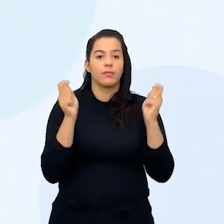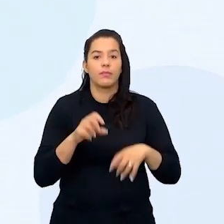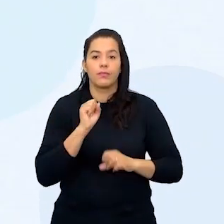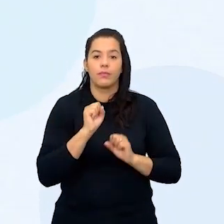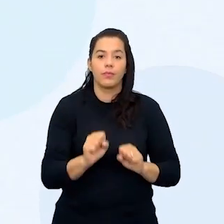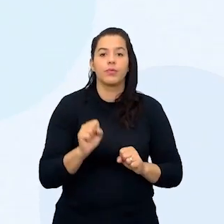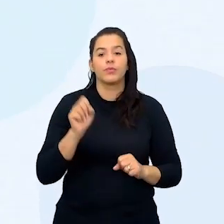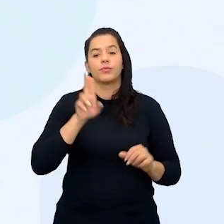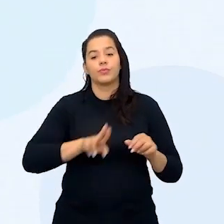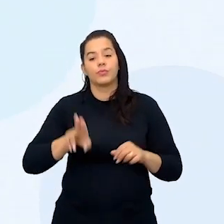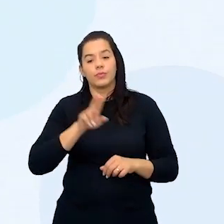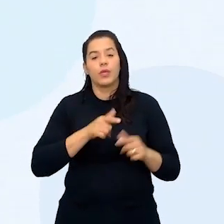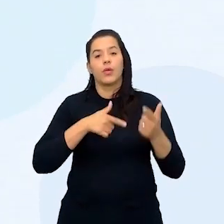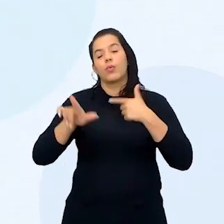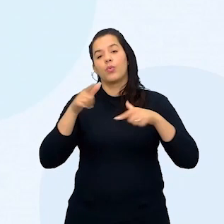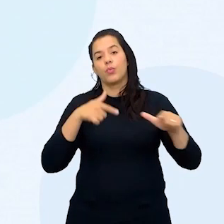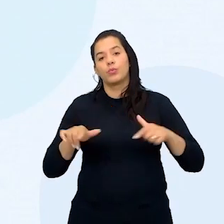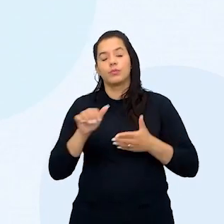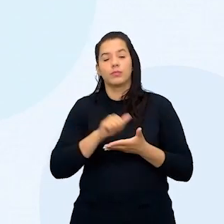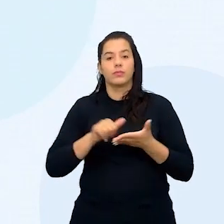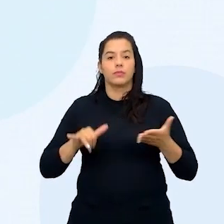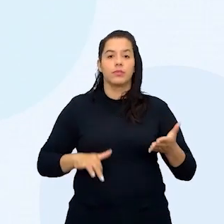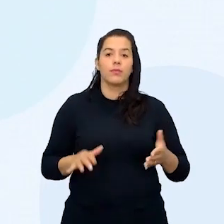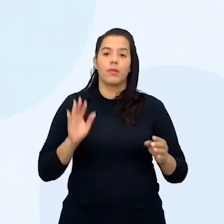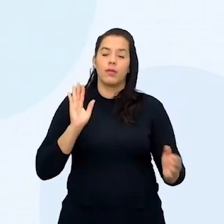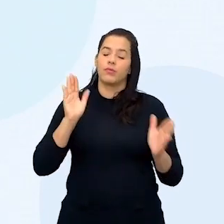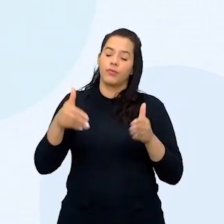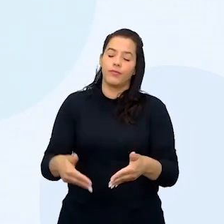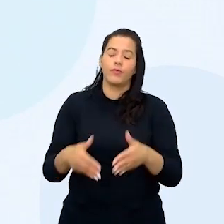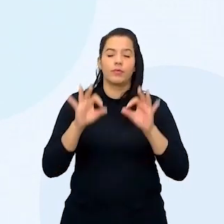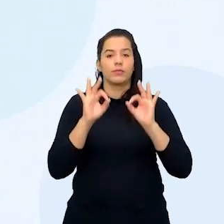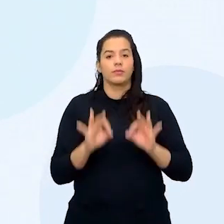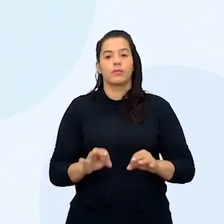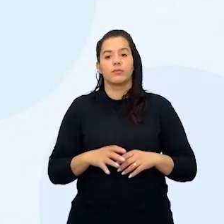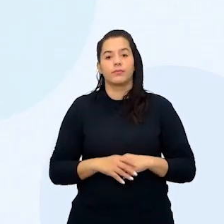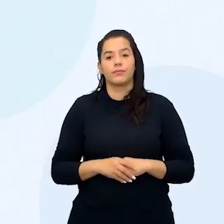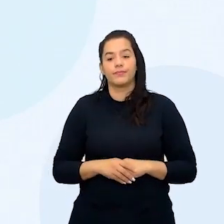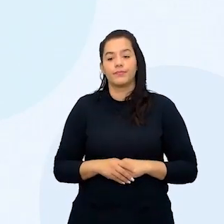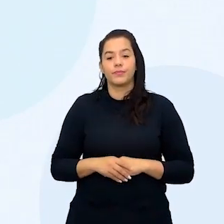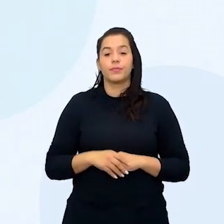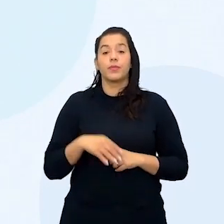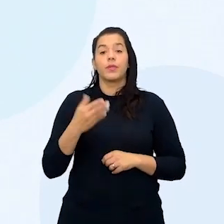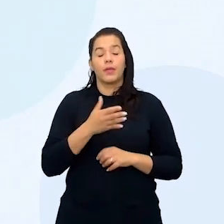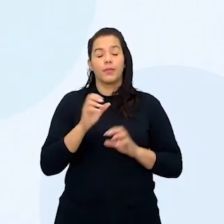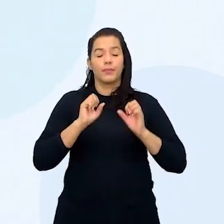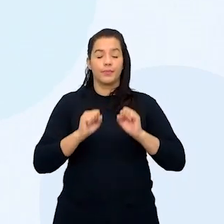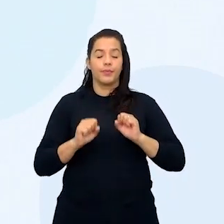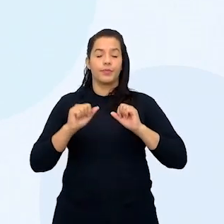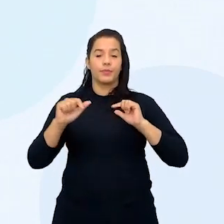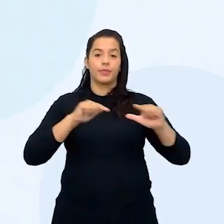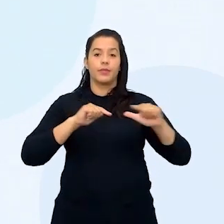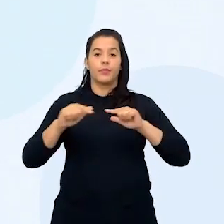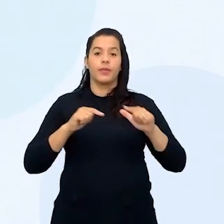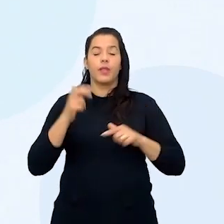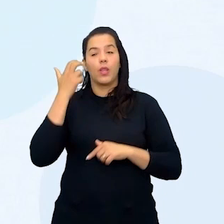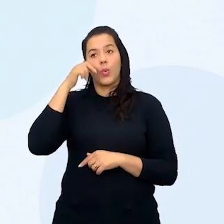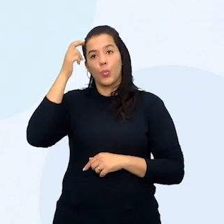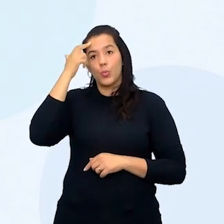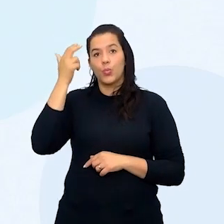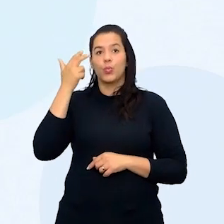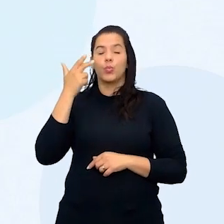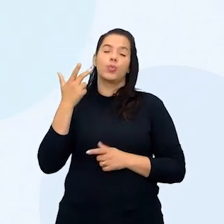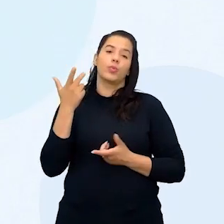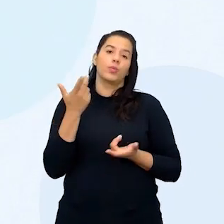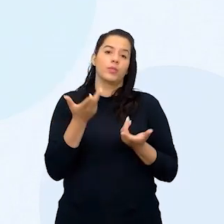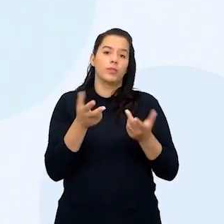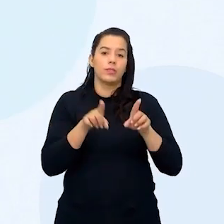realizar outro tipo de trabalho com enfoques específicos, não sei, talvez vocês podem trabalhar a questão da cultura inglesa e aí fazer